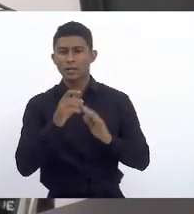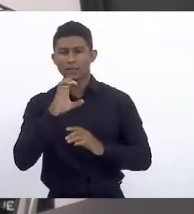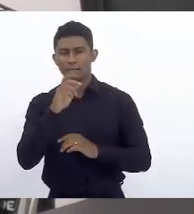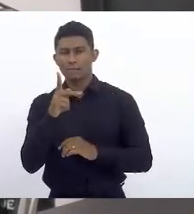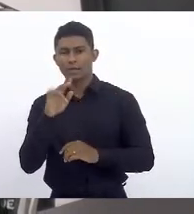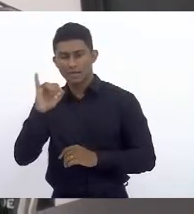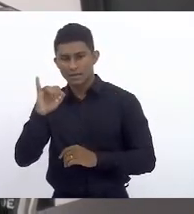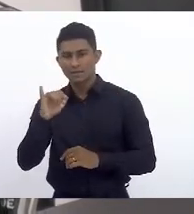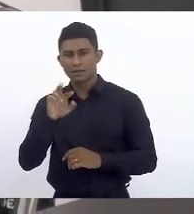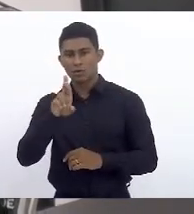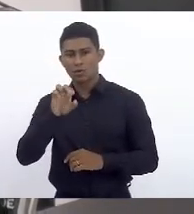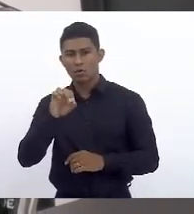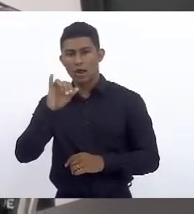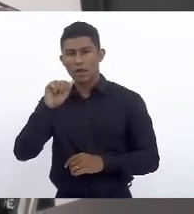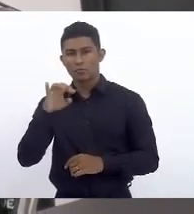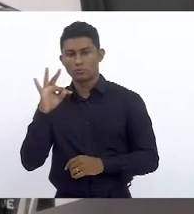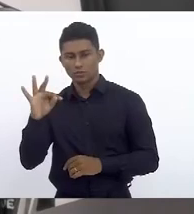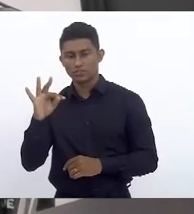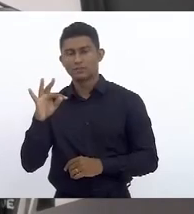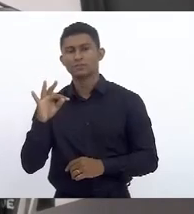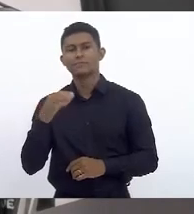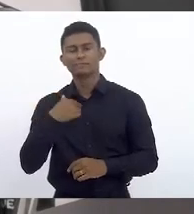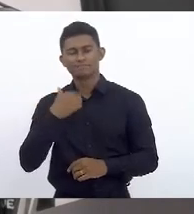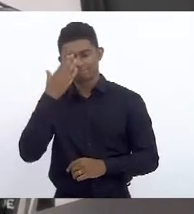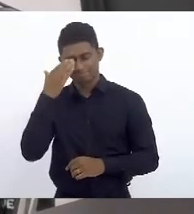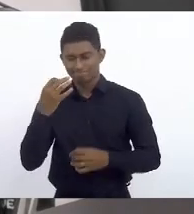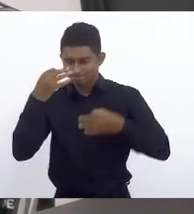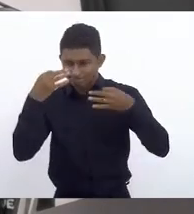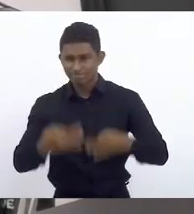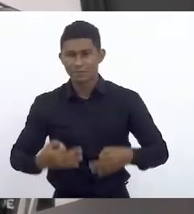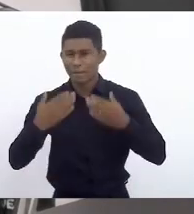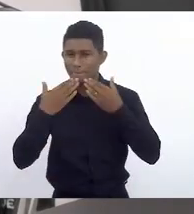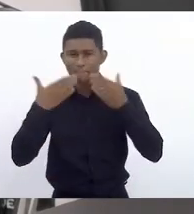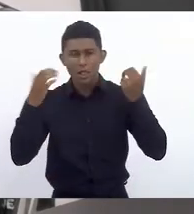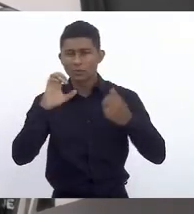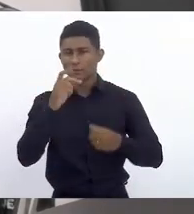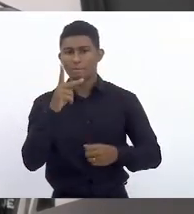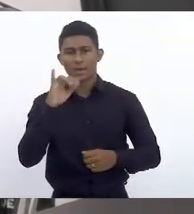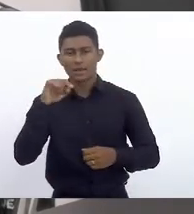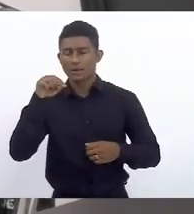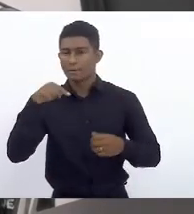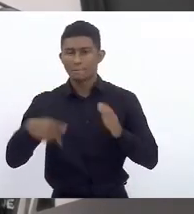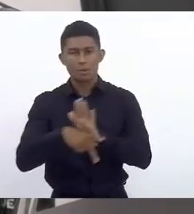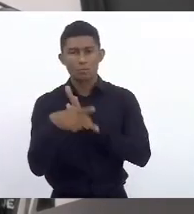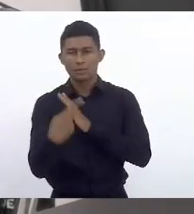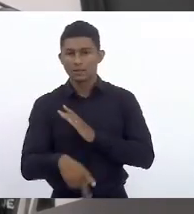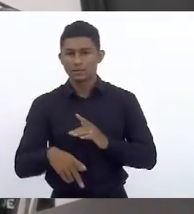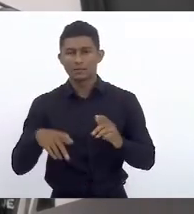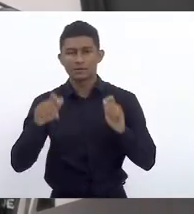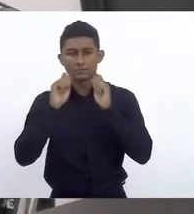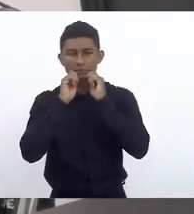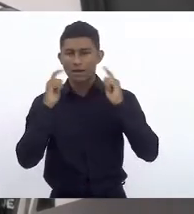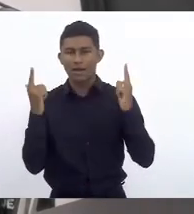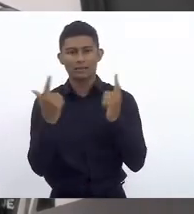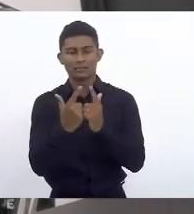Eu não tenho dúvida, foi a melhor CPI que essa casa já produziu.